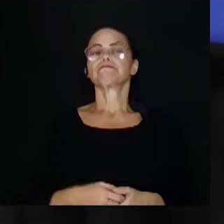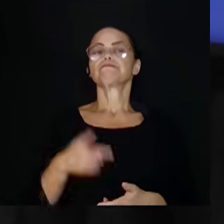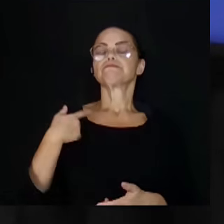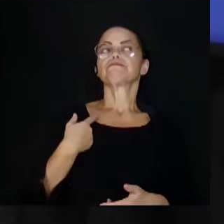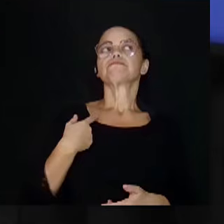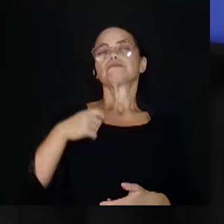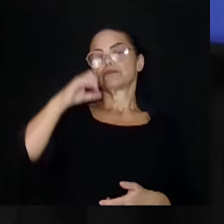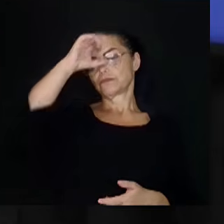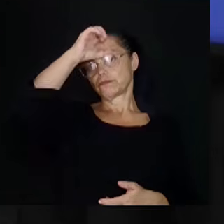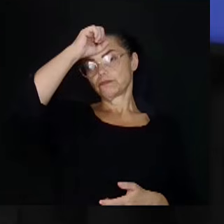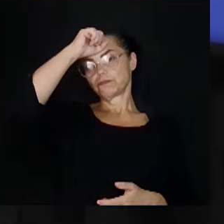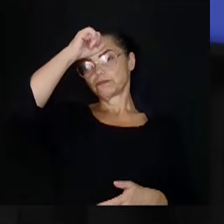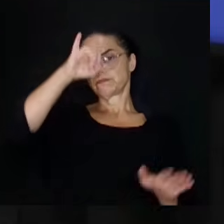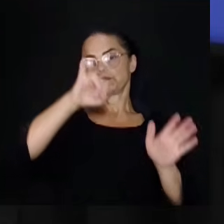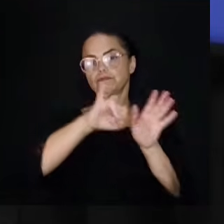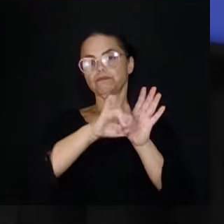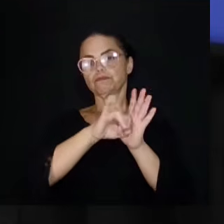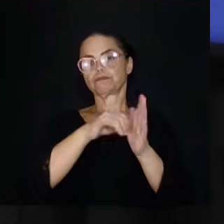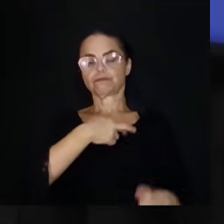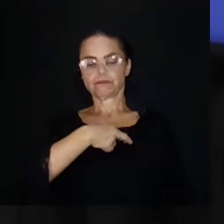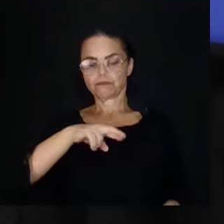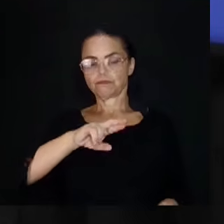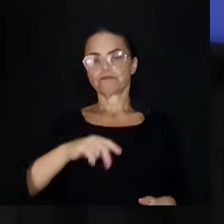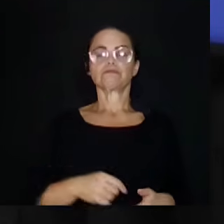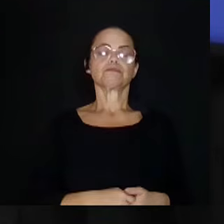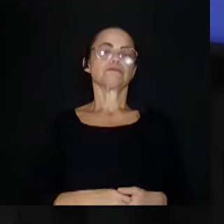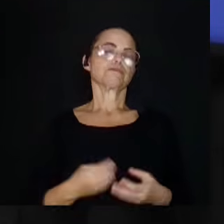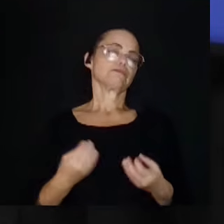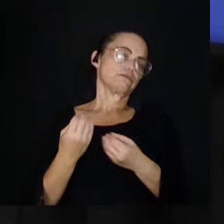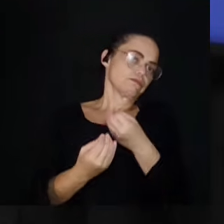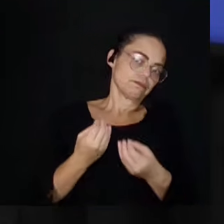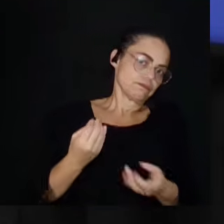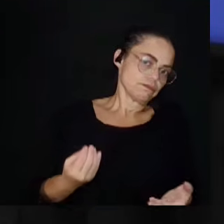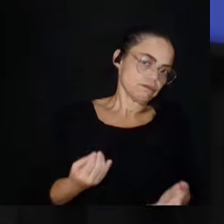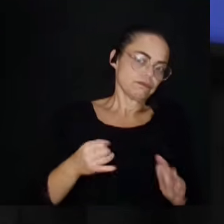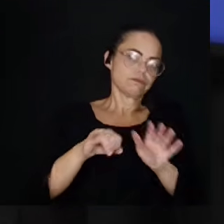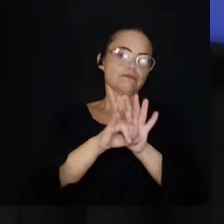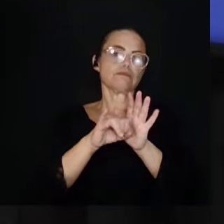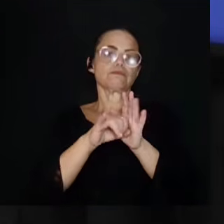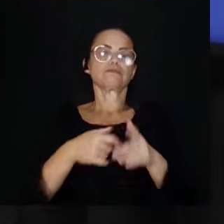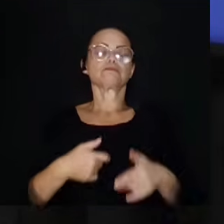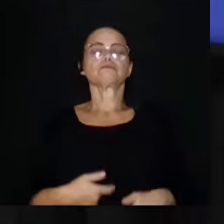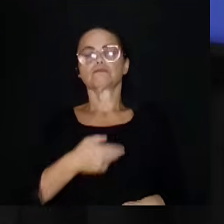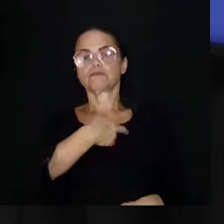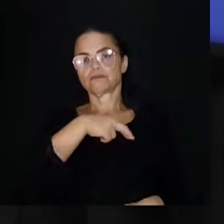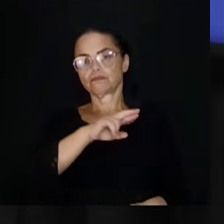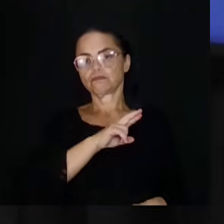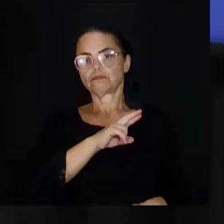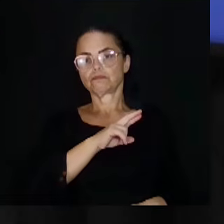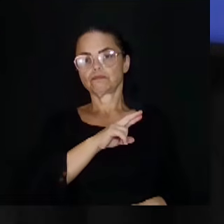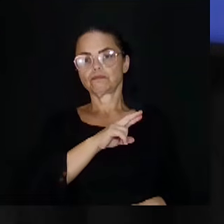identidade religiosa. Né? Como é que a sua identidade religiosa fortalece a tua caminhada?